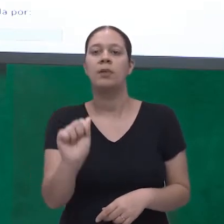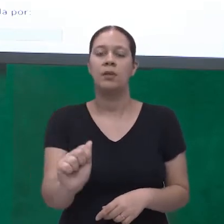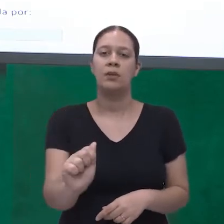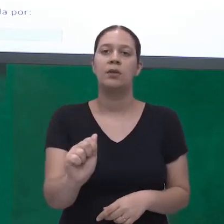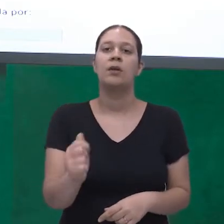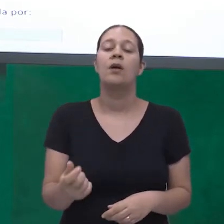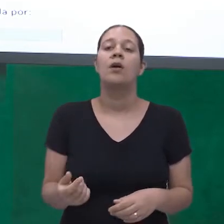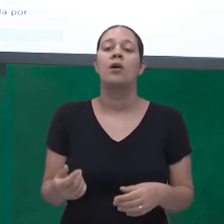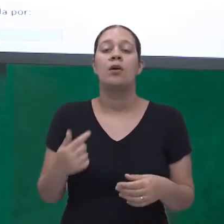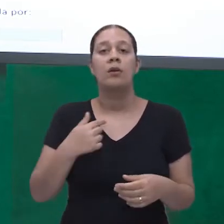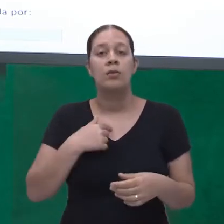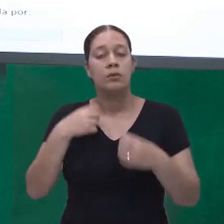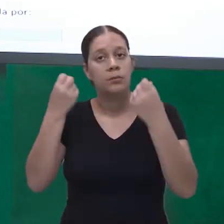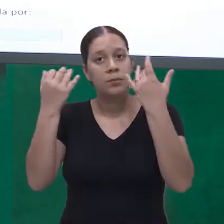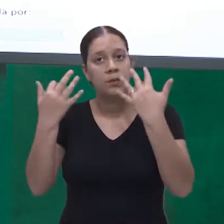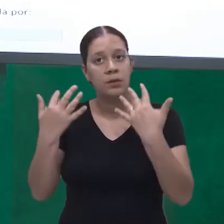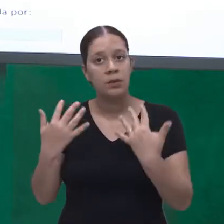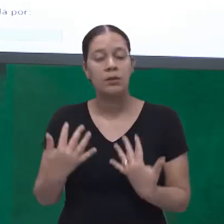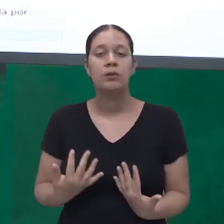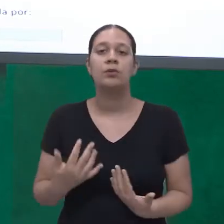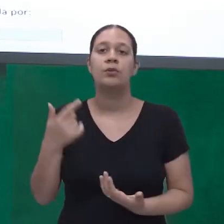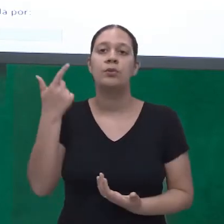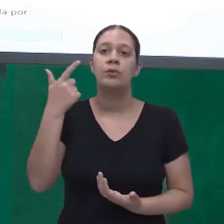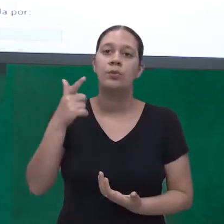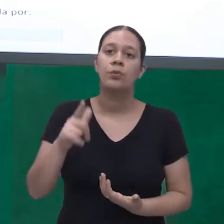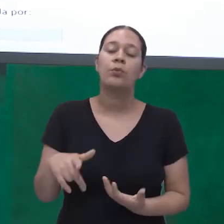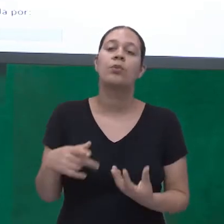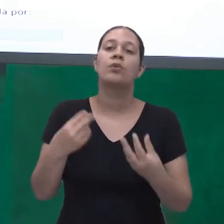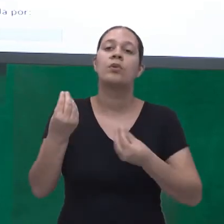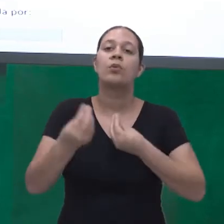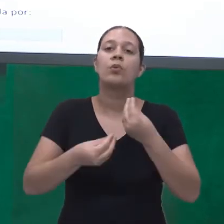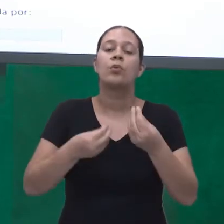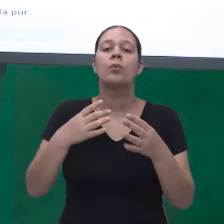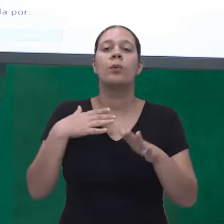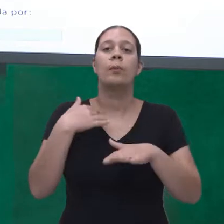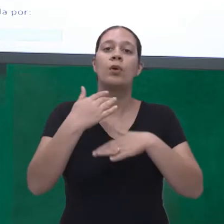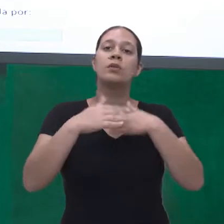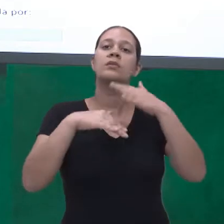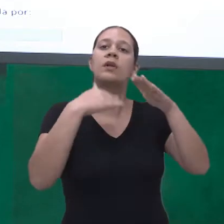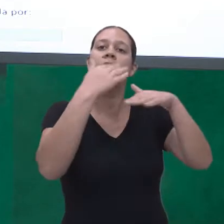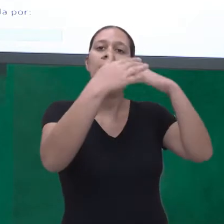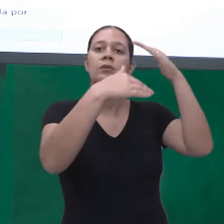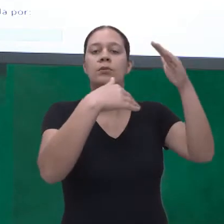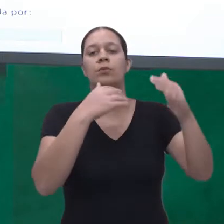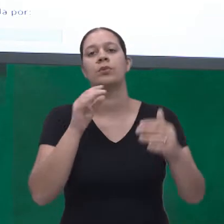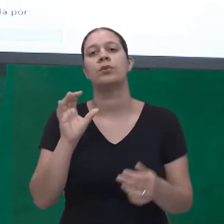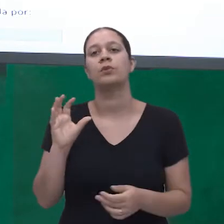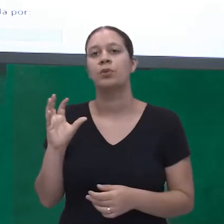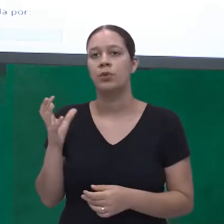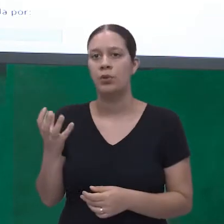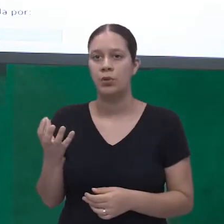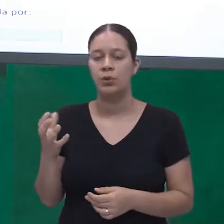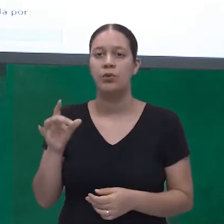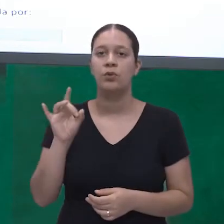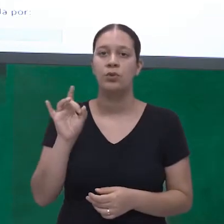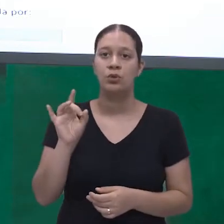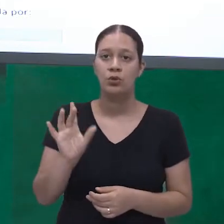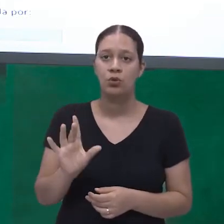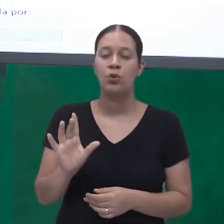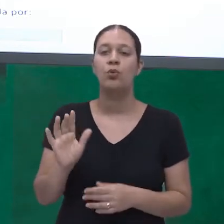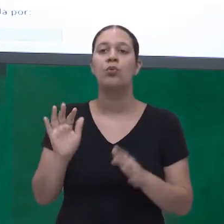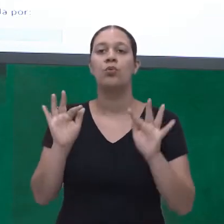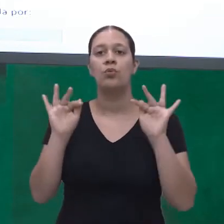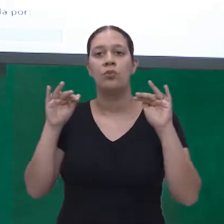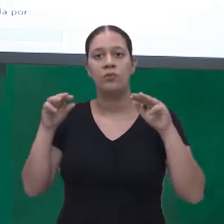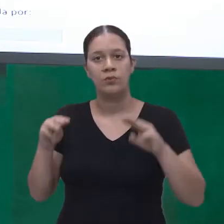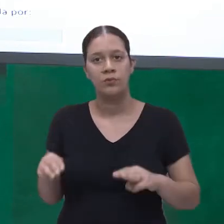termodinâmicas, volto a falar, não dependem de como o processo ocorreu. depende só do fim